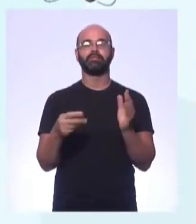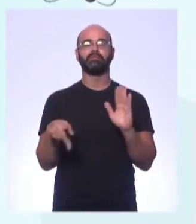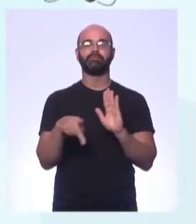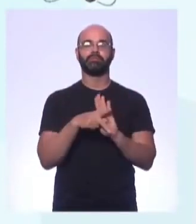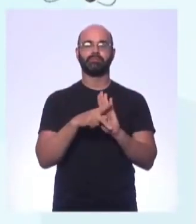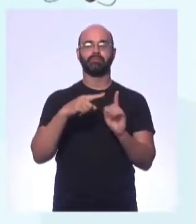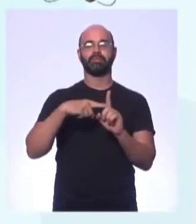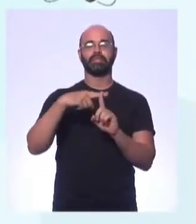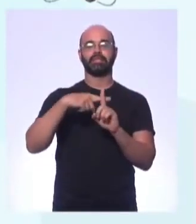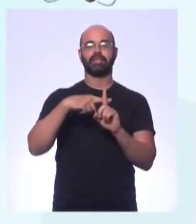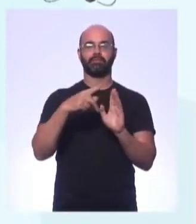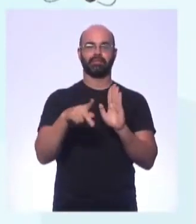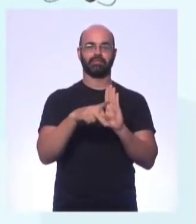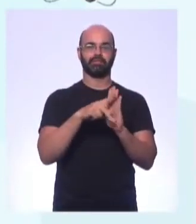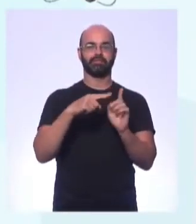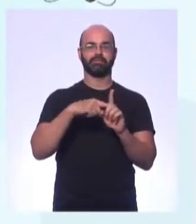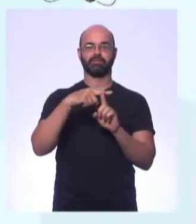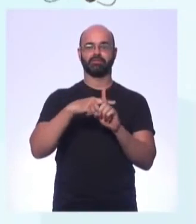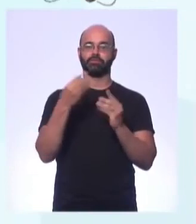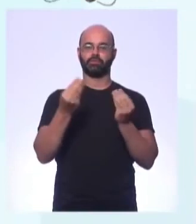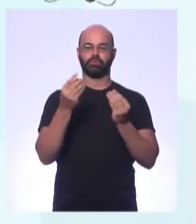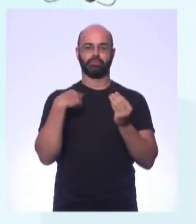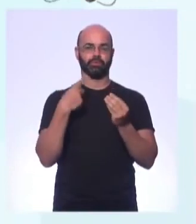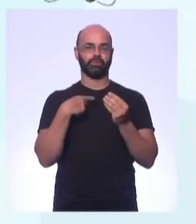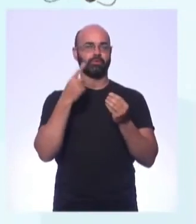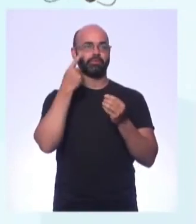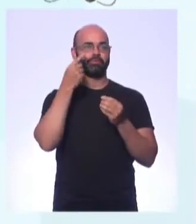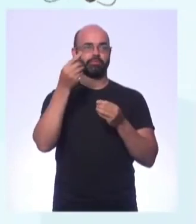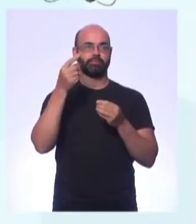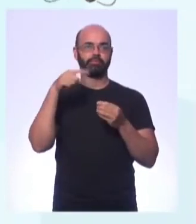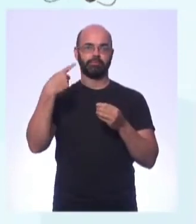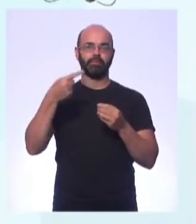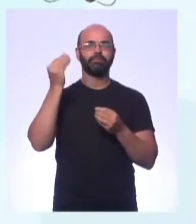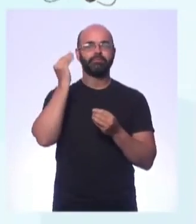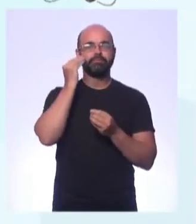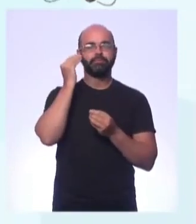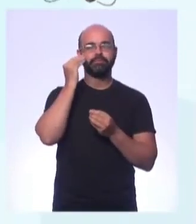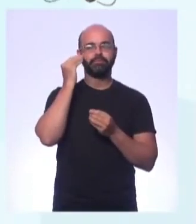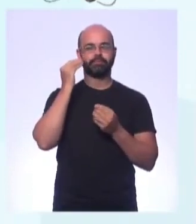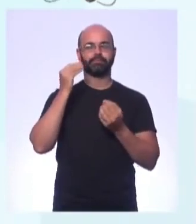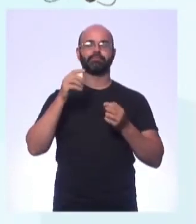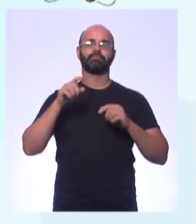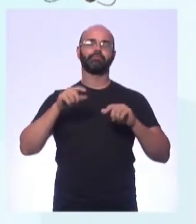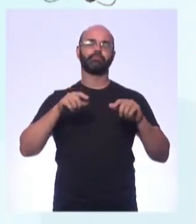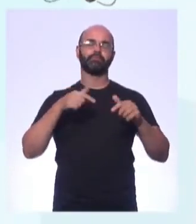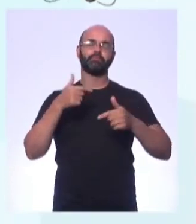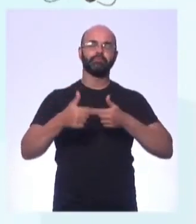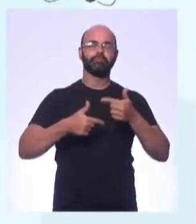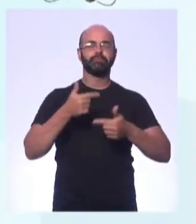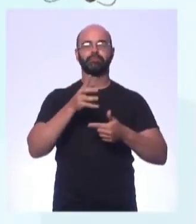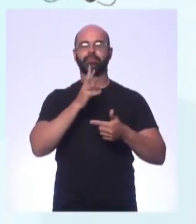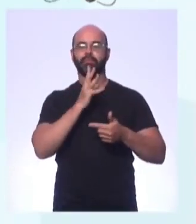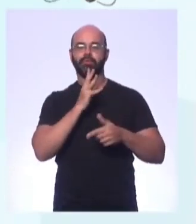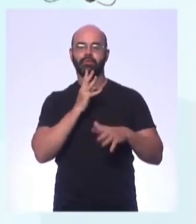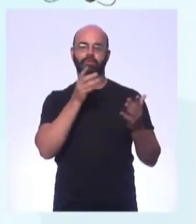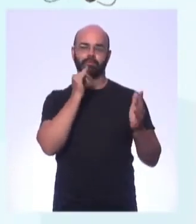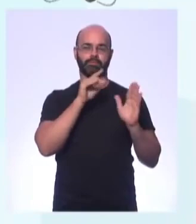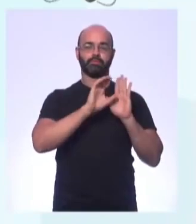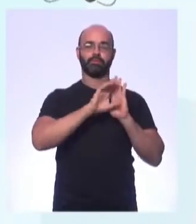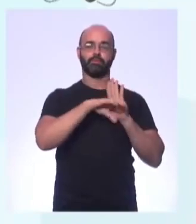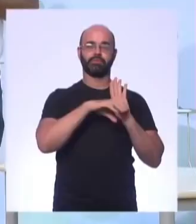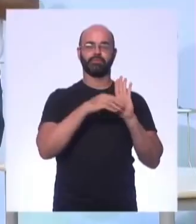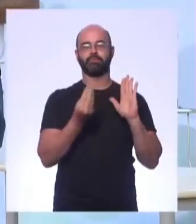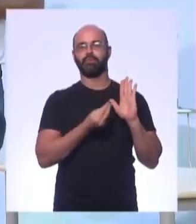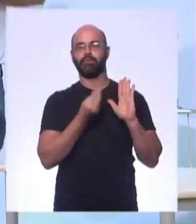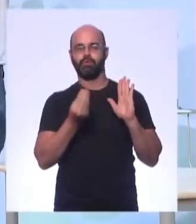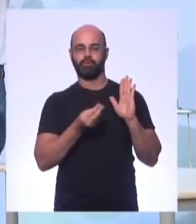aí. Vamos fazer um experimento também para vocês. Vamos usar também o simulador e aí trabalhar um pouquinho com relação aos conceitos aí